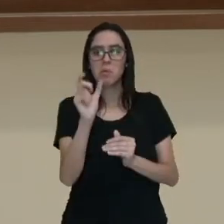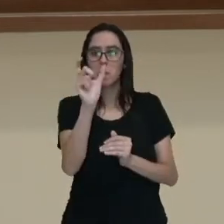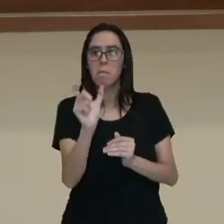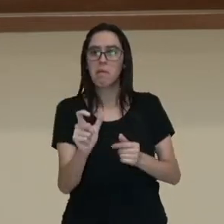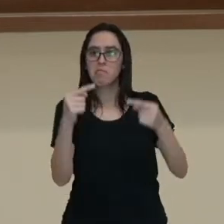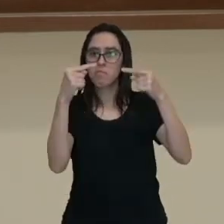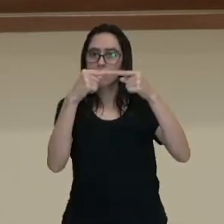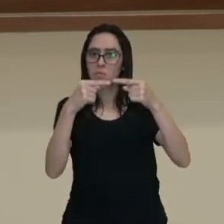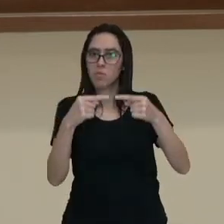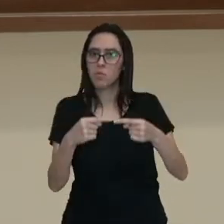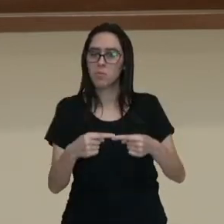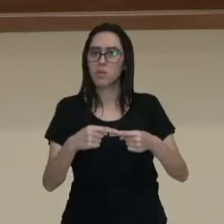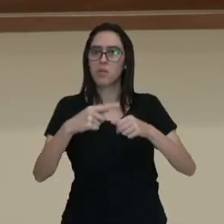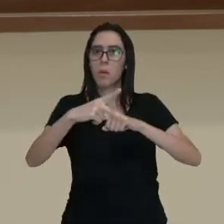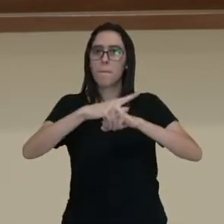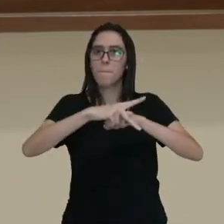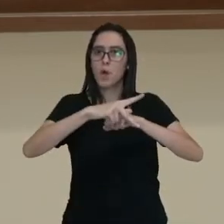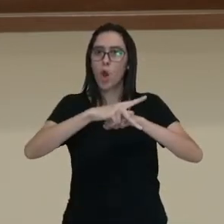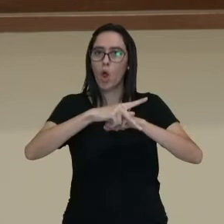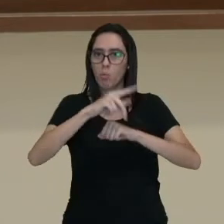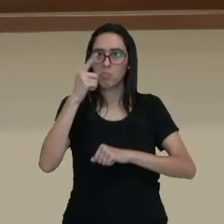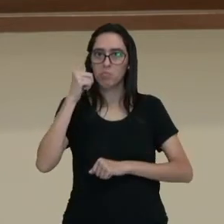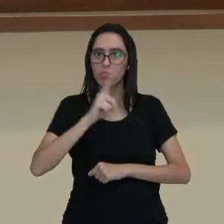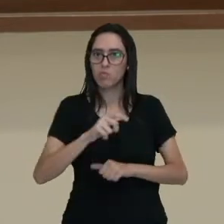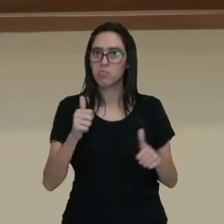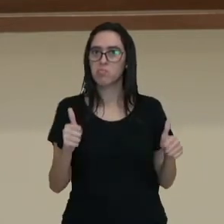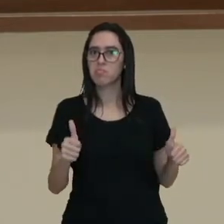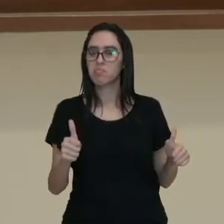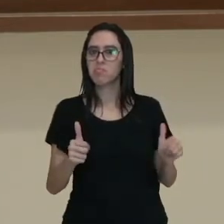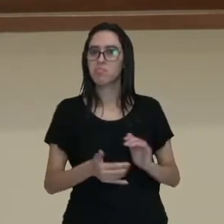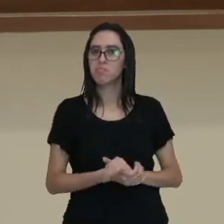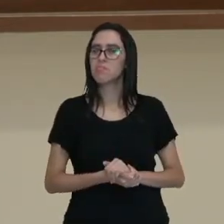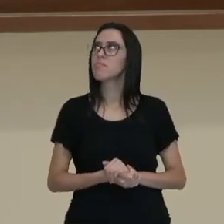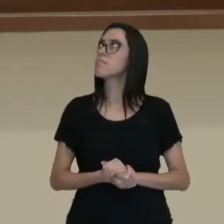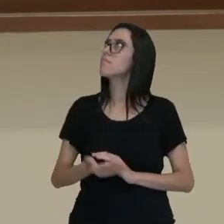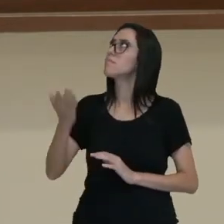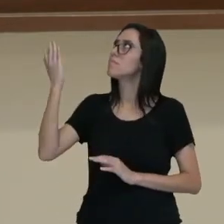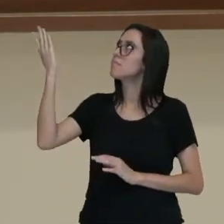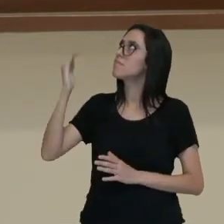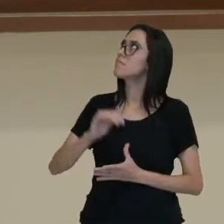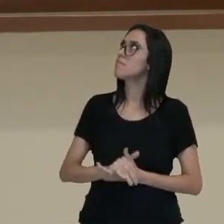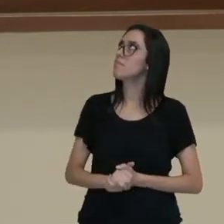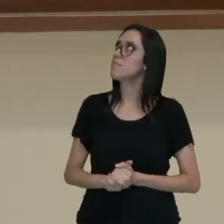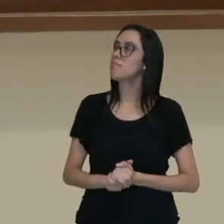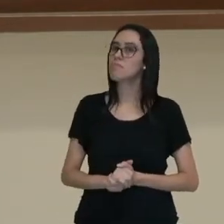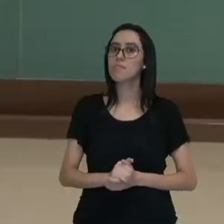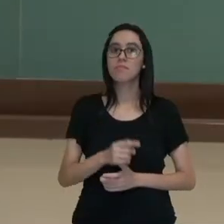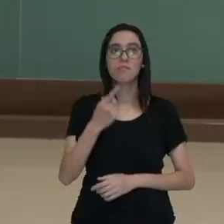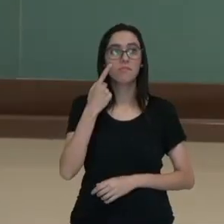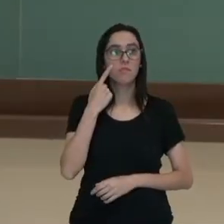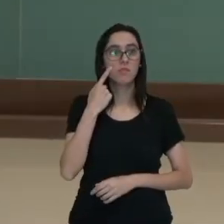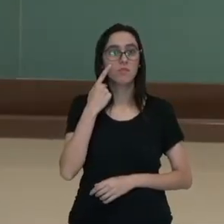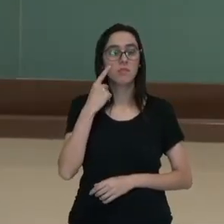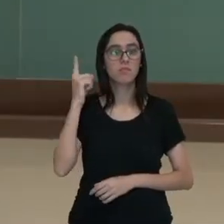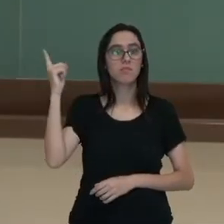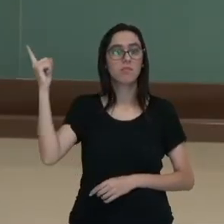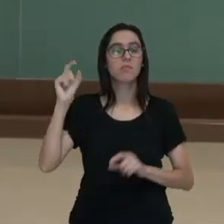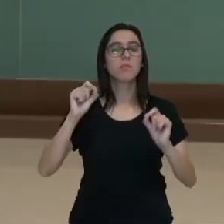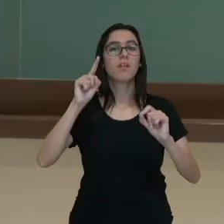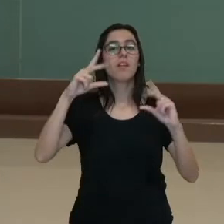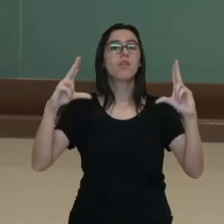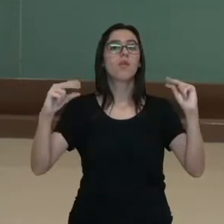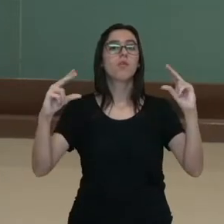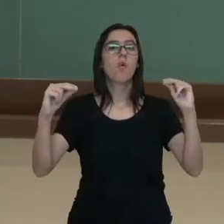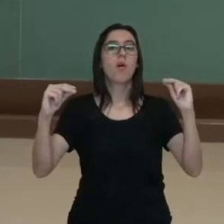com os pronomes indefinidos correspondentes? Aqui, ó. Então, vocês observam que aqui era um